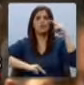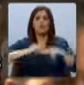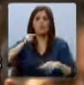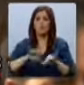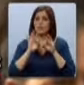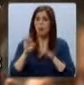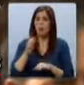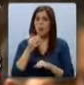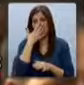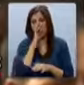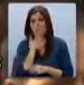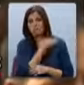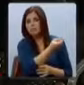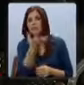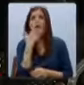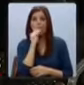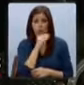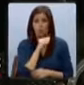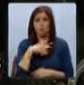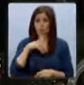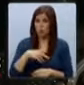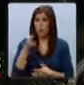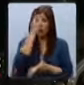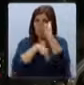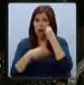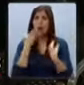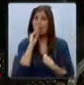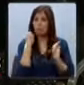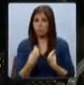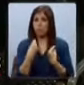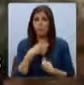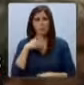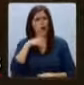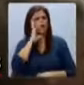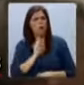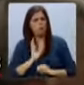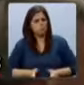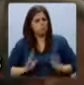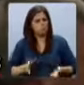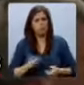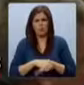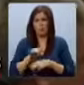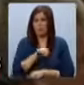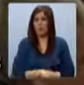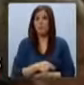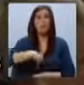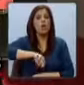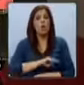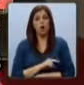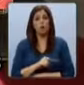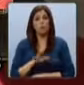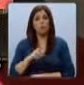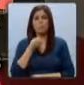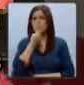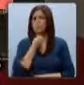alquerque diz que Portugal está entre os bons alunos e que os portugueses não se devem envergonhar disso temos de perder a